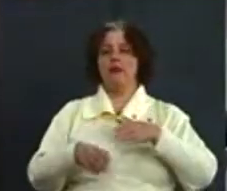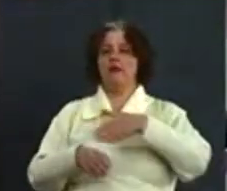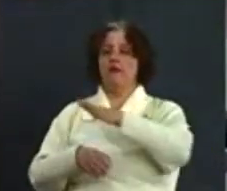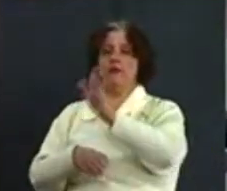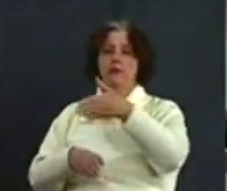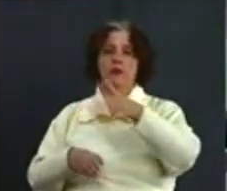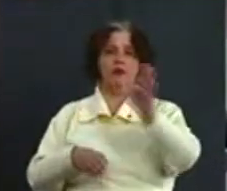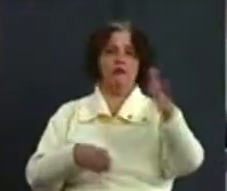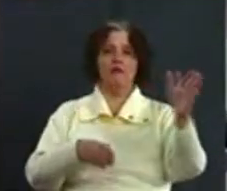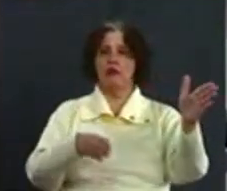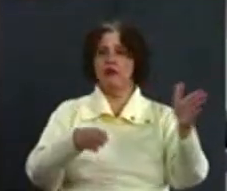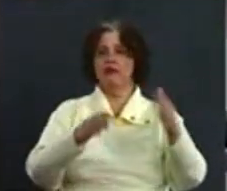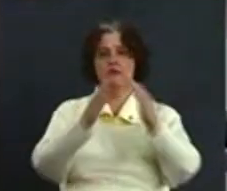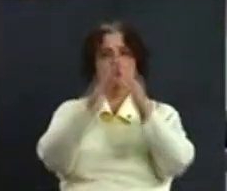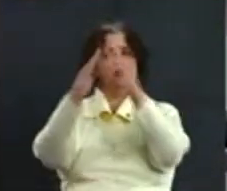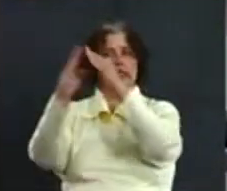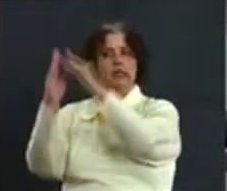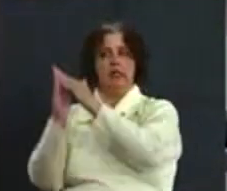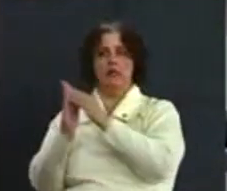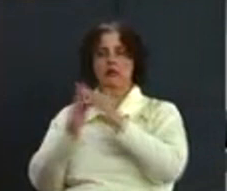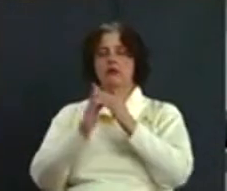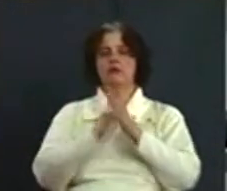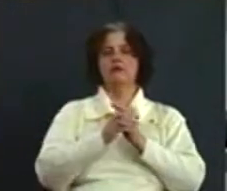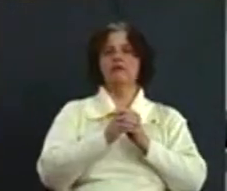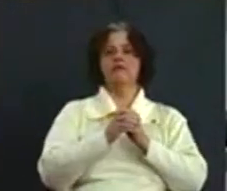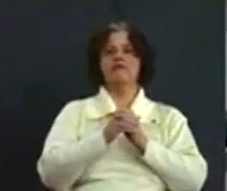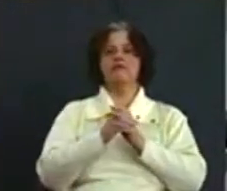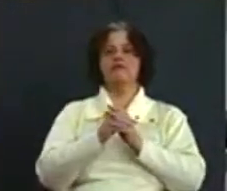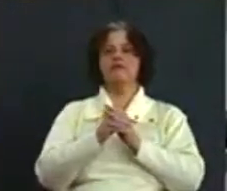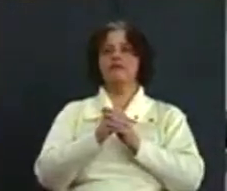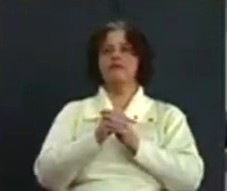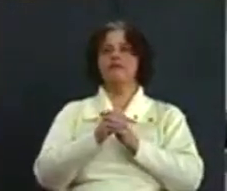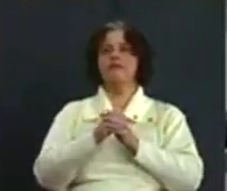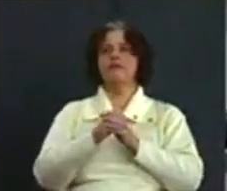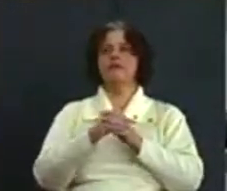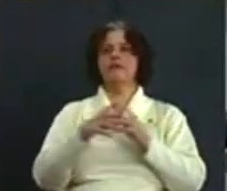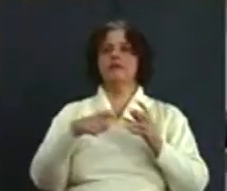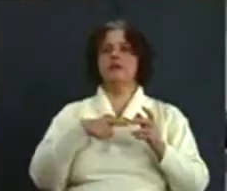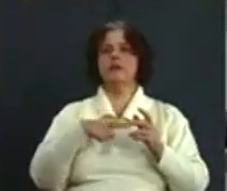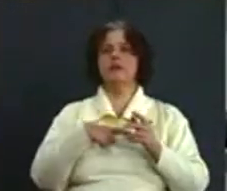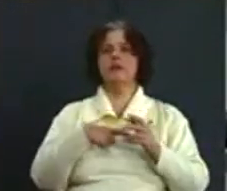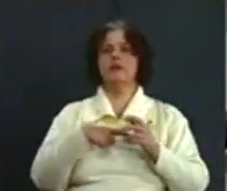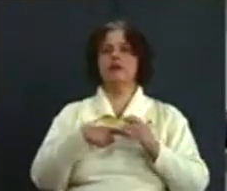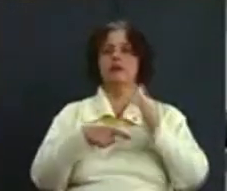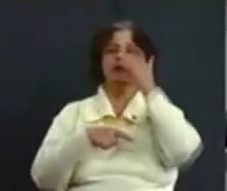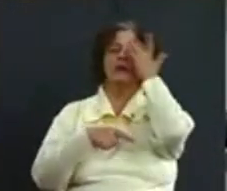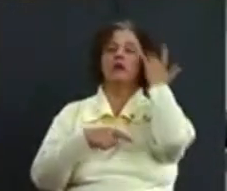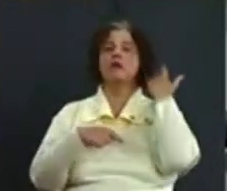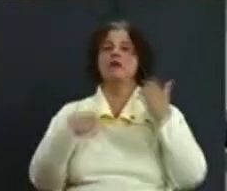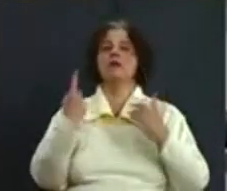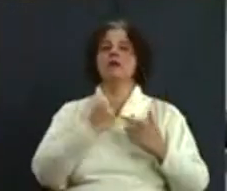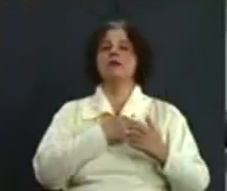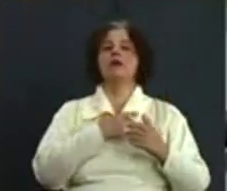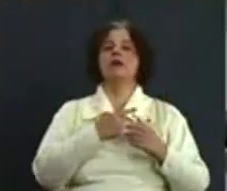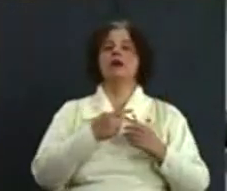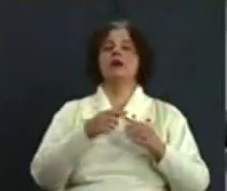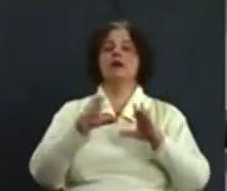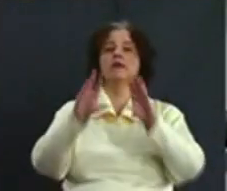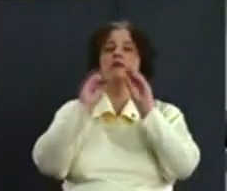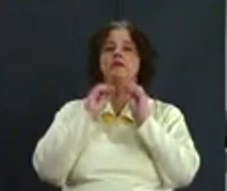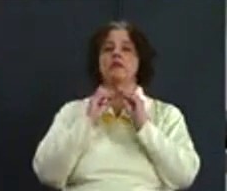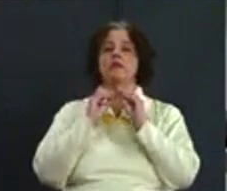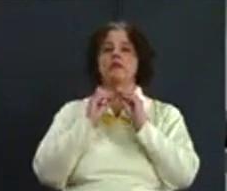elas não foram encaminhadas apenas no seu teor. Por exemplo, a carta de Éfeso, ela não recebeu apenas essa parte, mas toda a revelação de